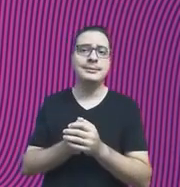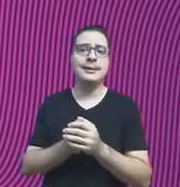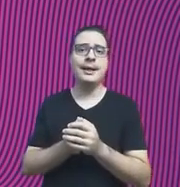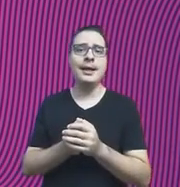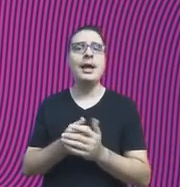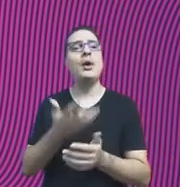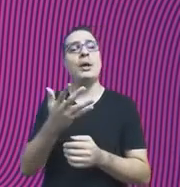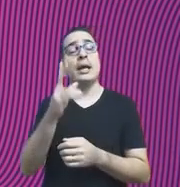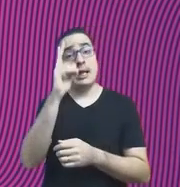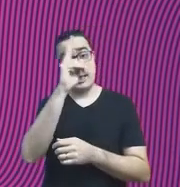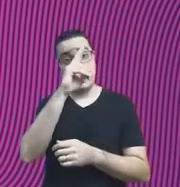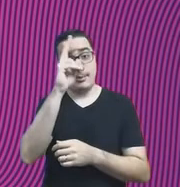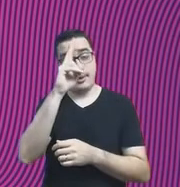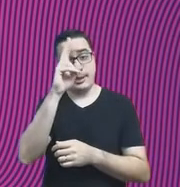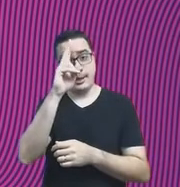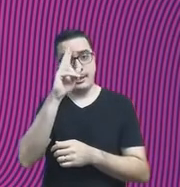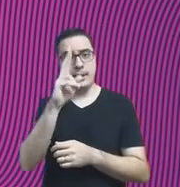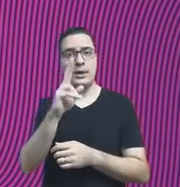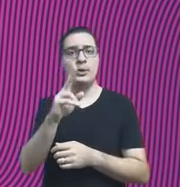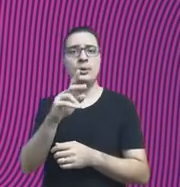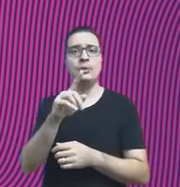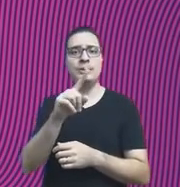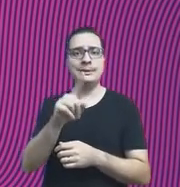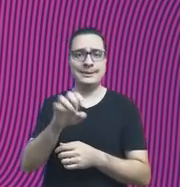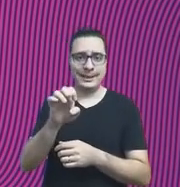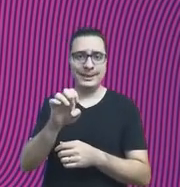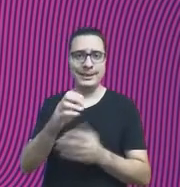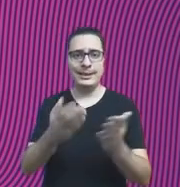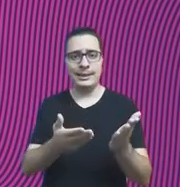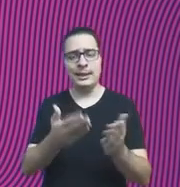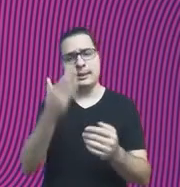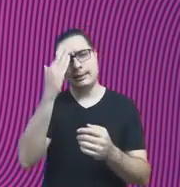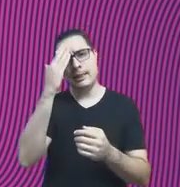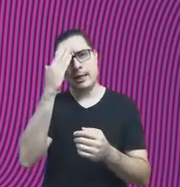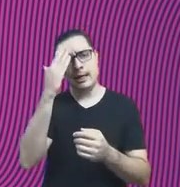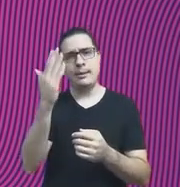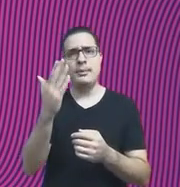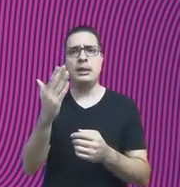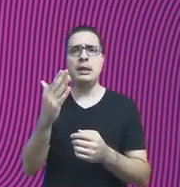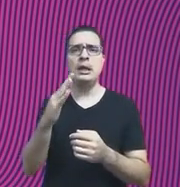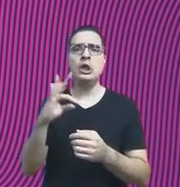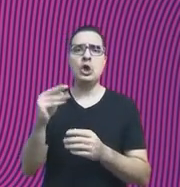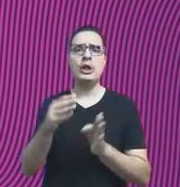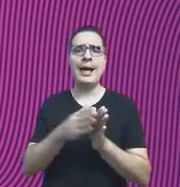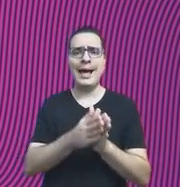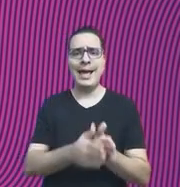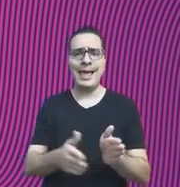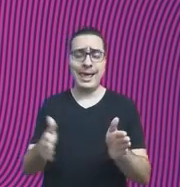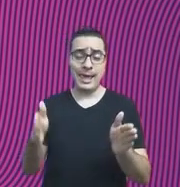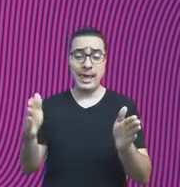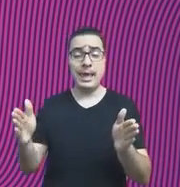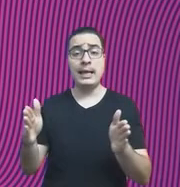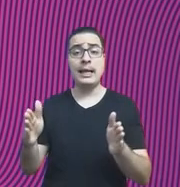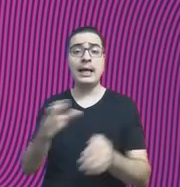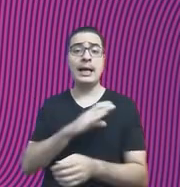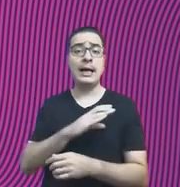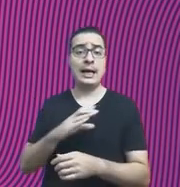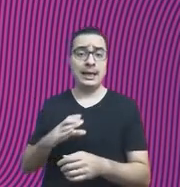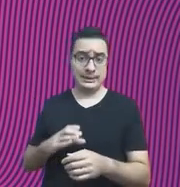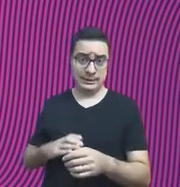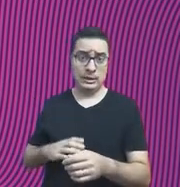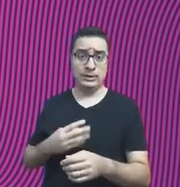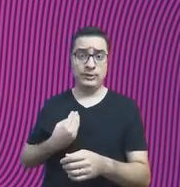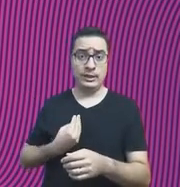lembrar o Zé Eduardo, né? E ele sabe disso, que durante toda a era cristã, o que cuidou da humanidade foi